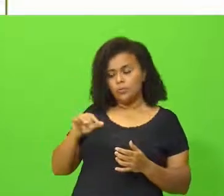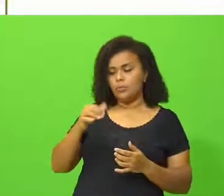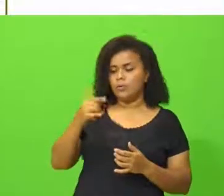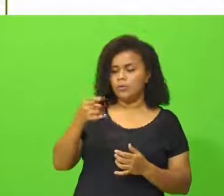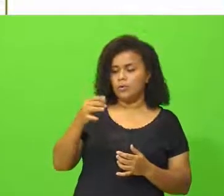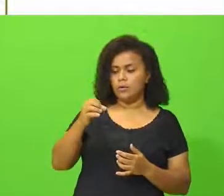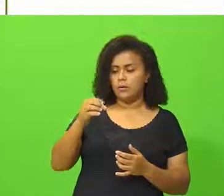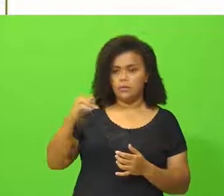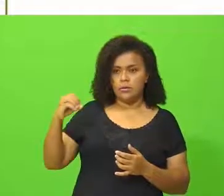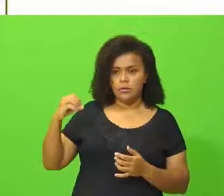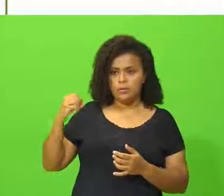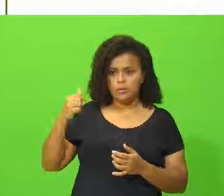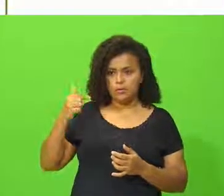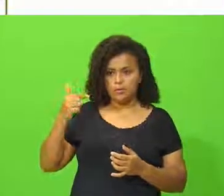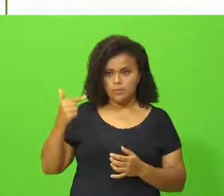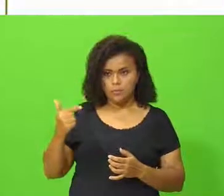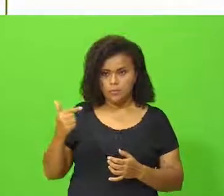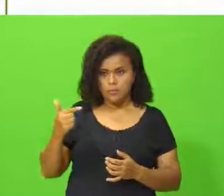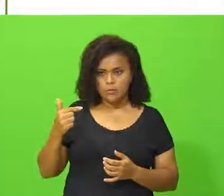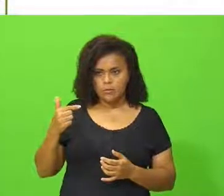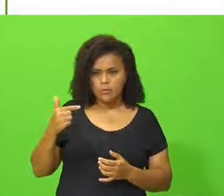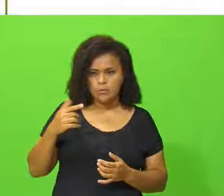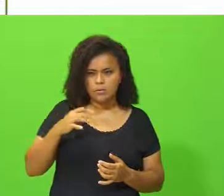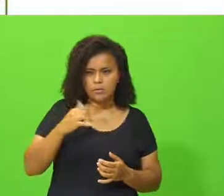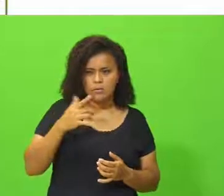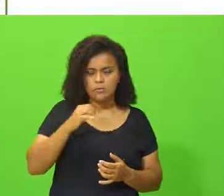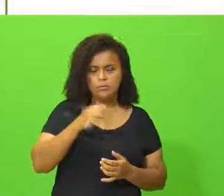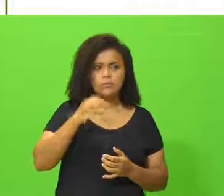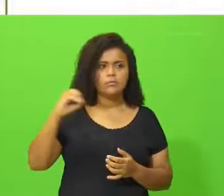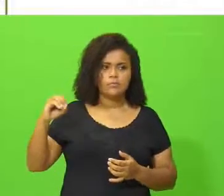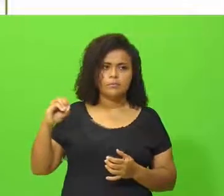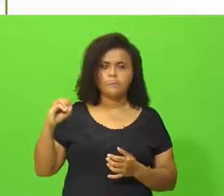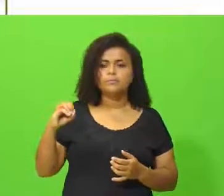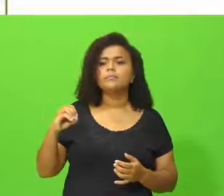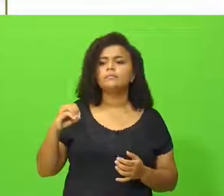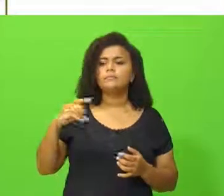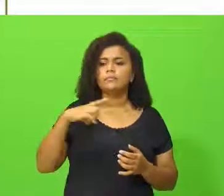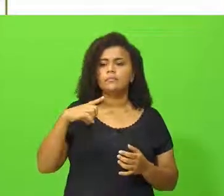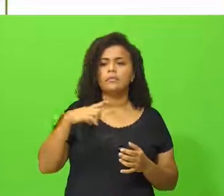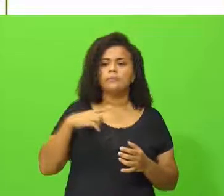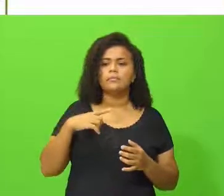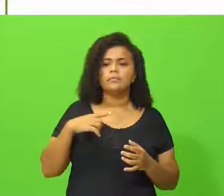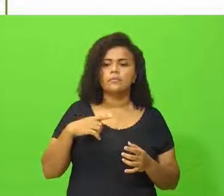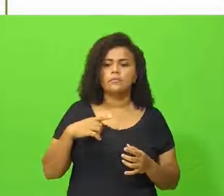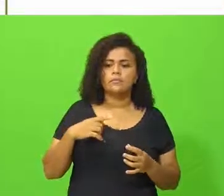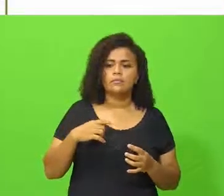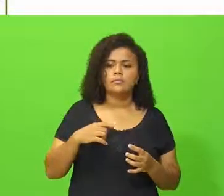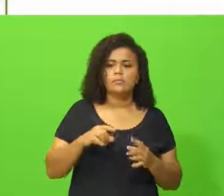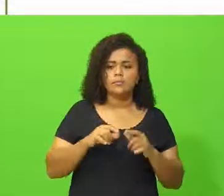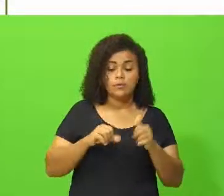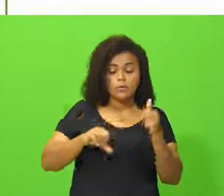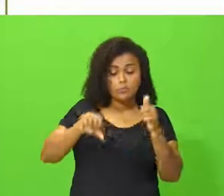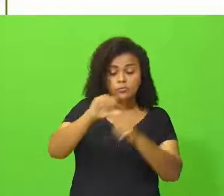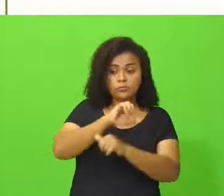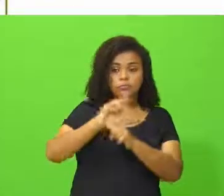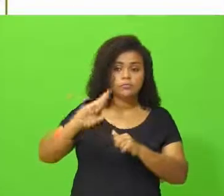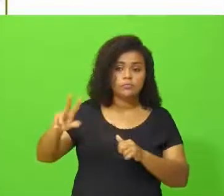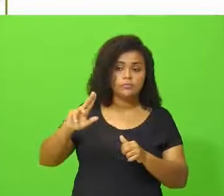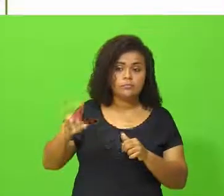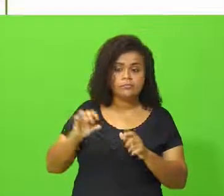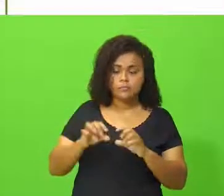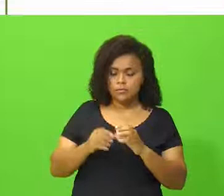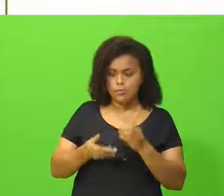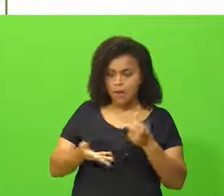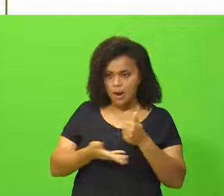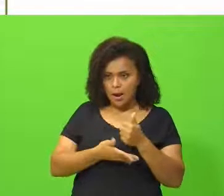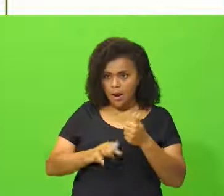o quê, professor? Uma mudança totalmente estrutural. Agora, a maior parte da população não vai ser, portanto,